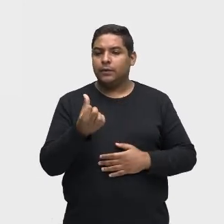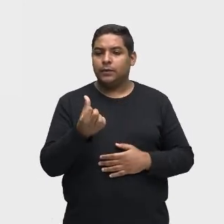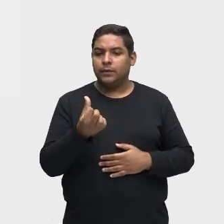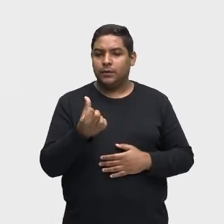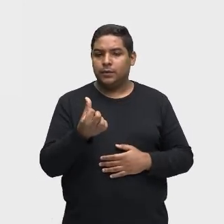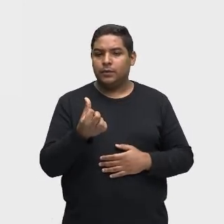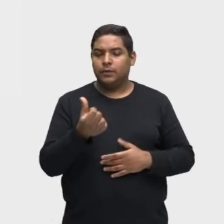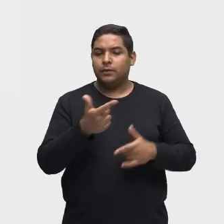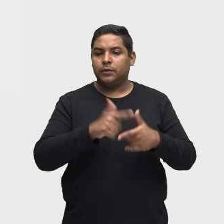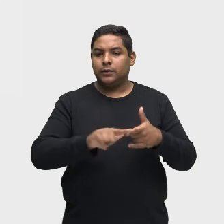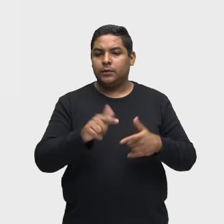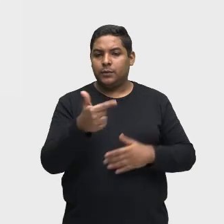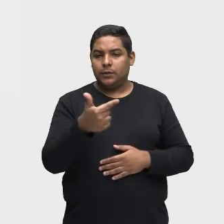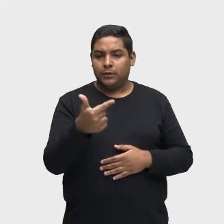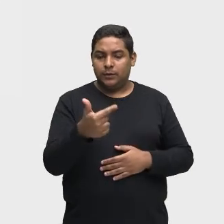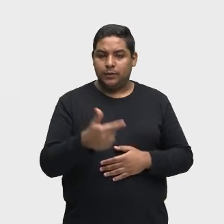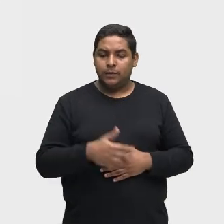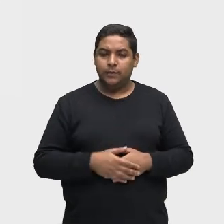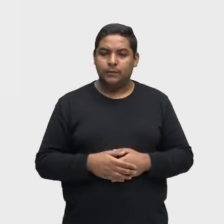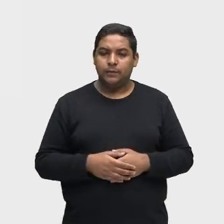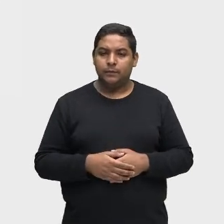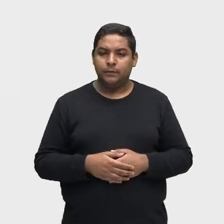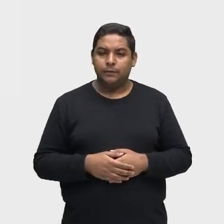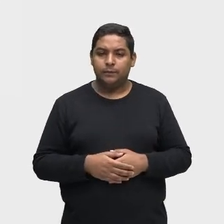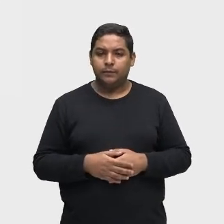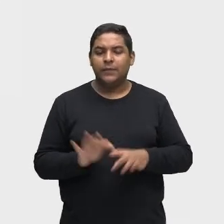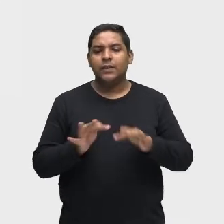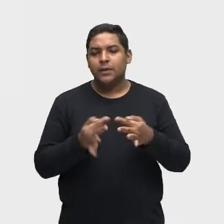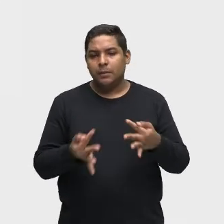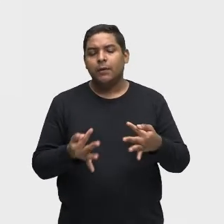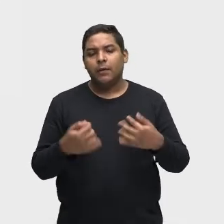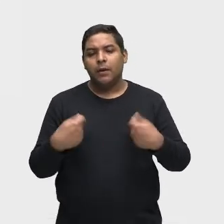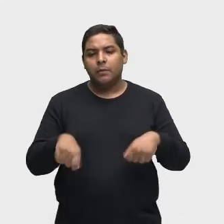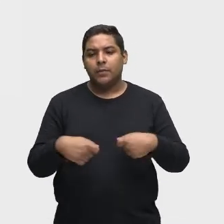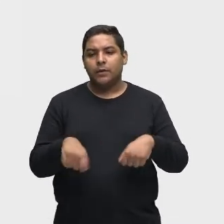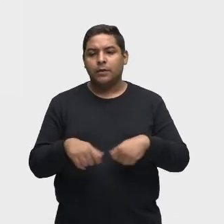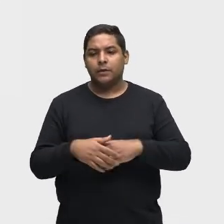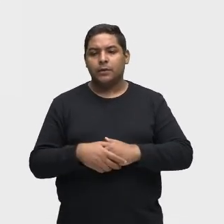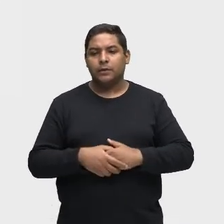sobre 2. Simplesmente simplificar, escolho o que eu quero simplificar.